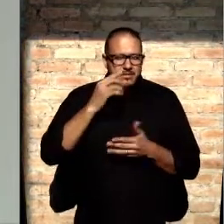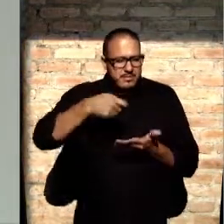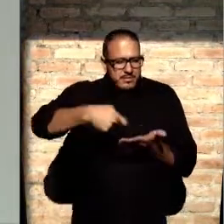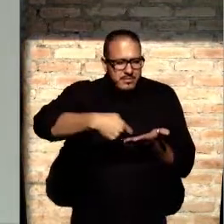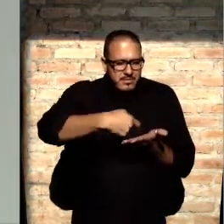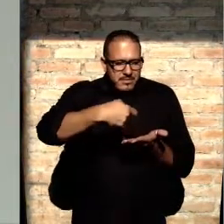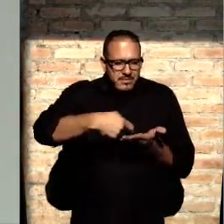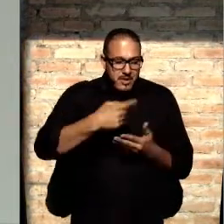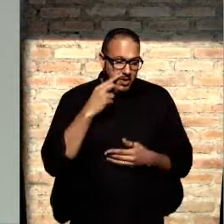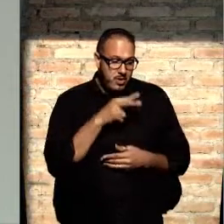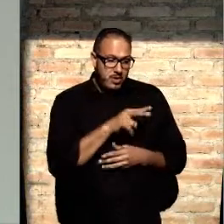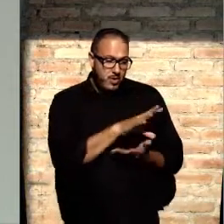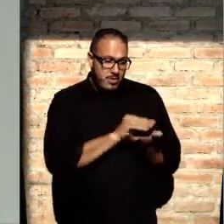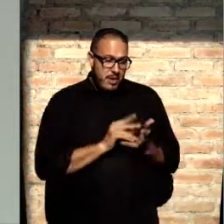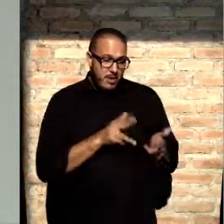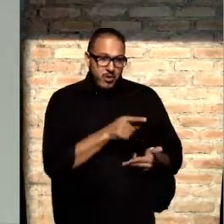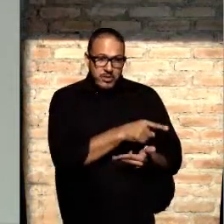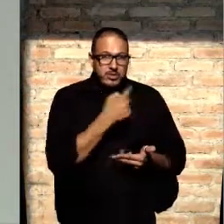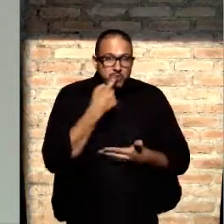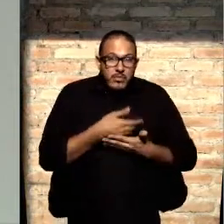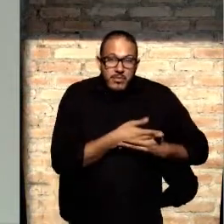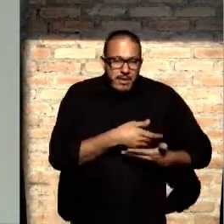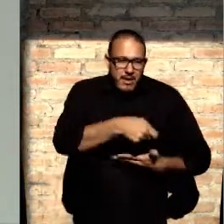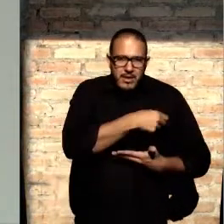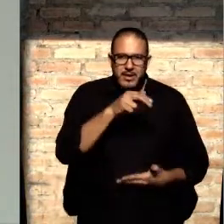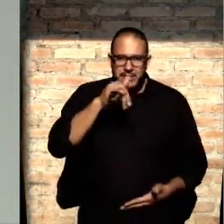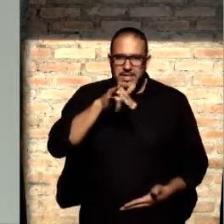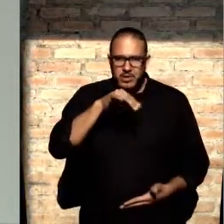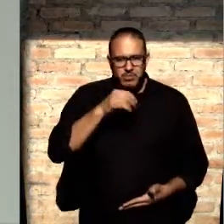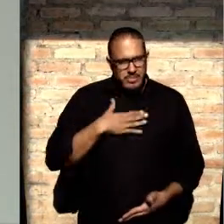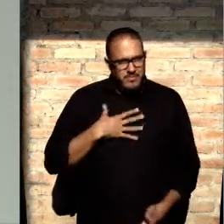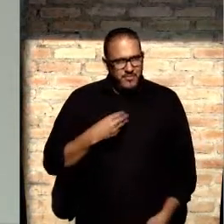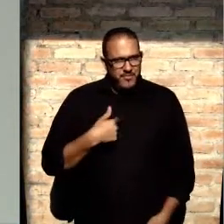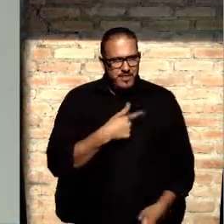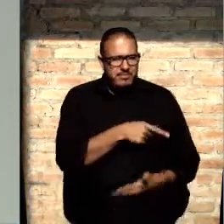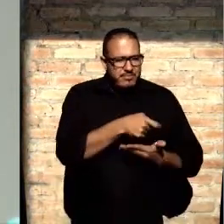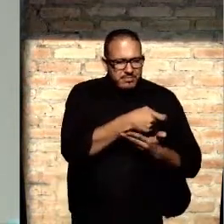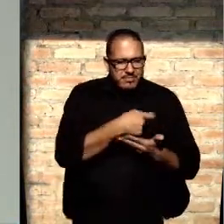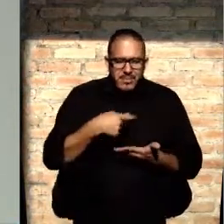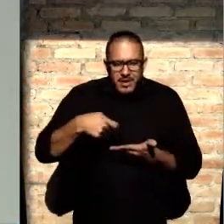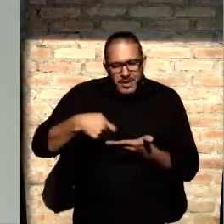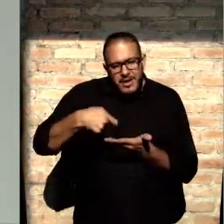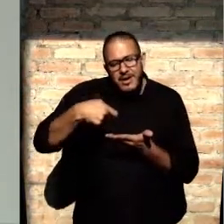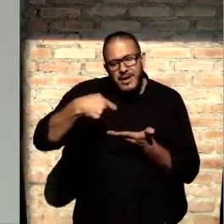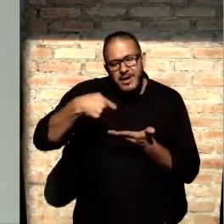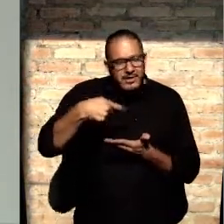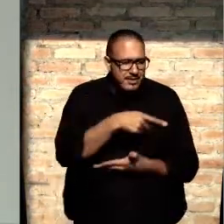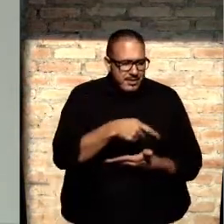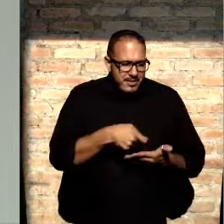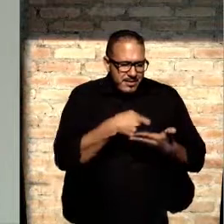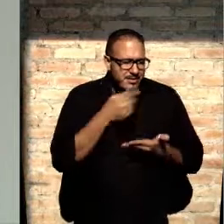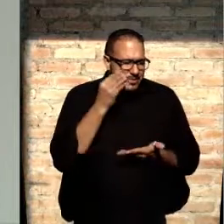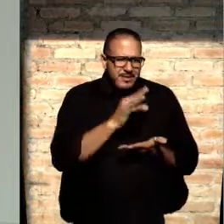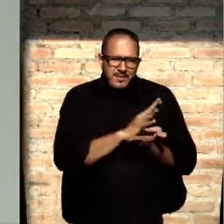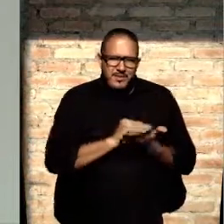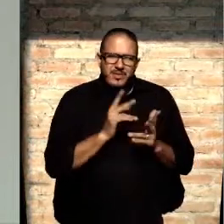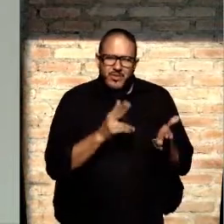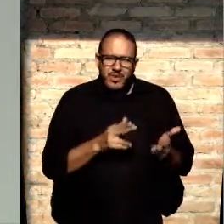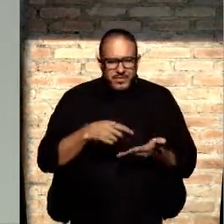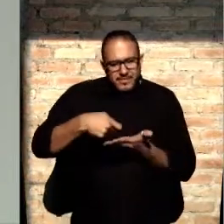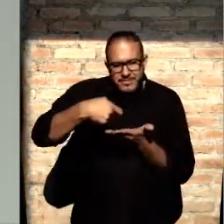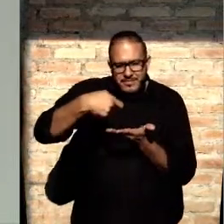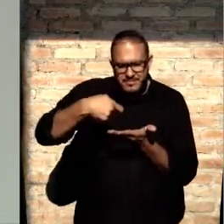pequenino olhava e no meu filho maravilhar me com a colher ver a